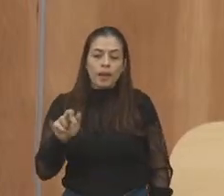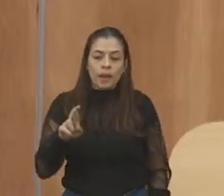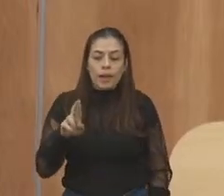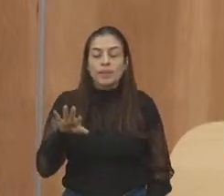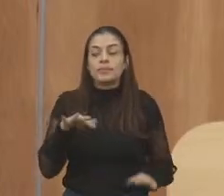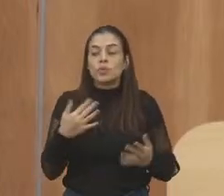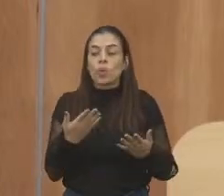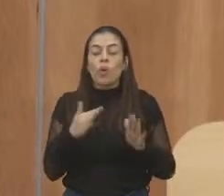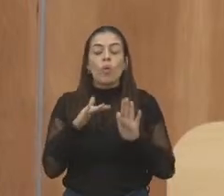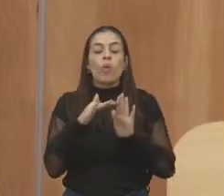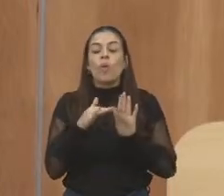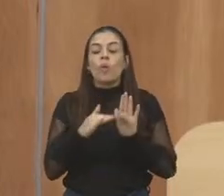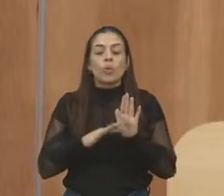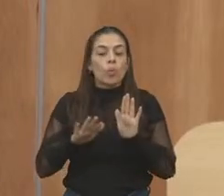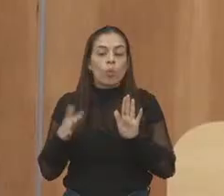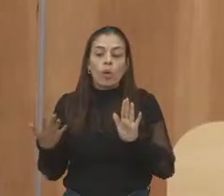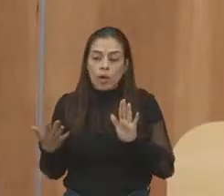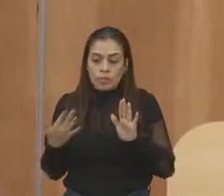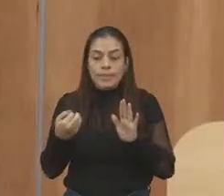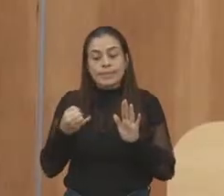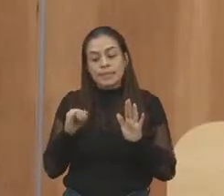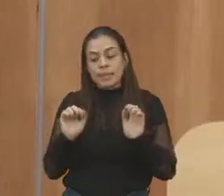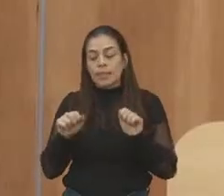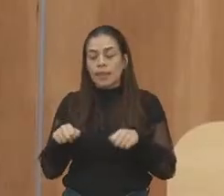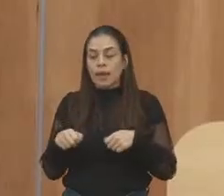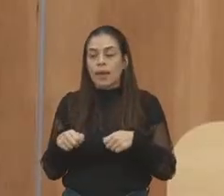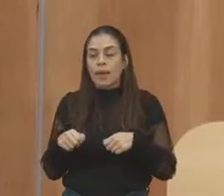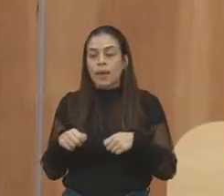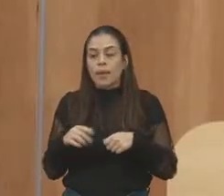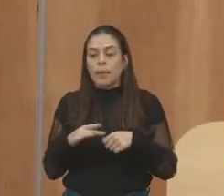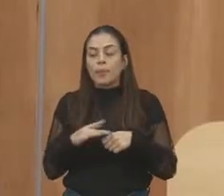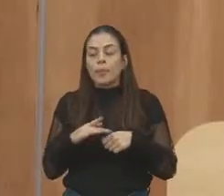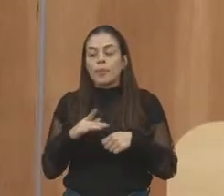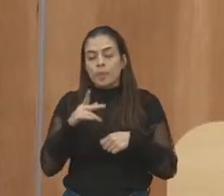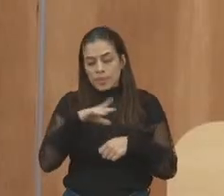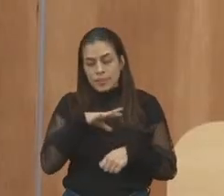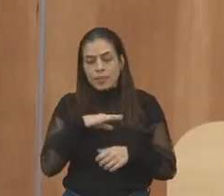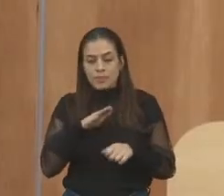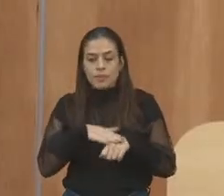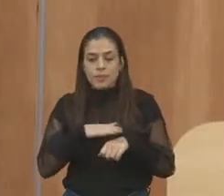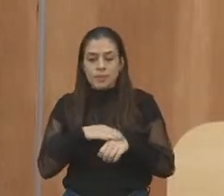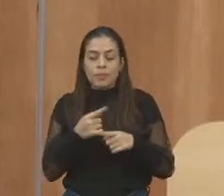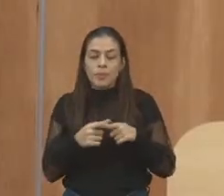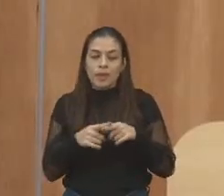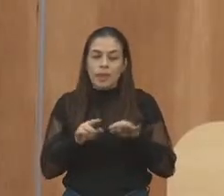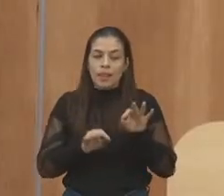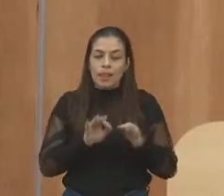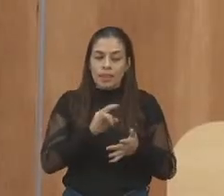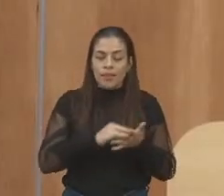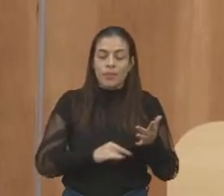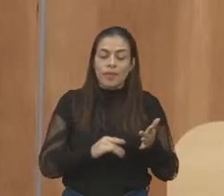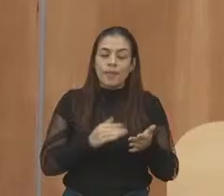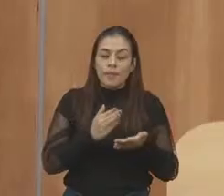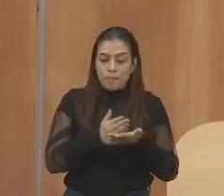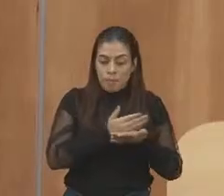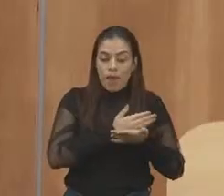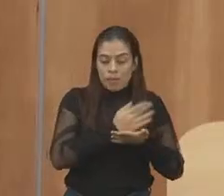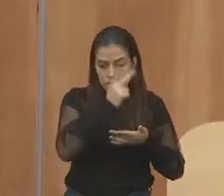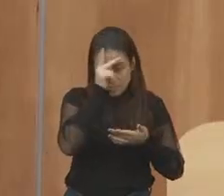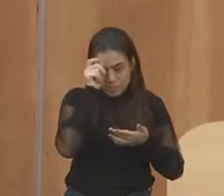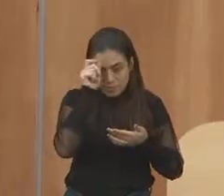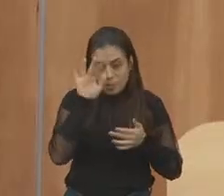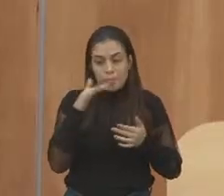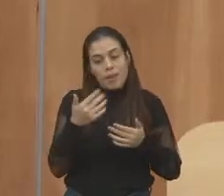na alçada do município. A gente sabe que regularização fundiária, às vezes, o município faz a parte dele, porém a gente